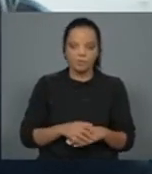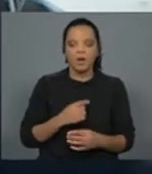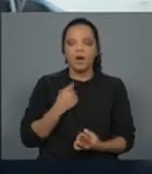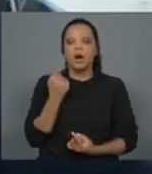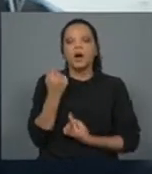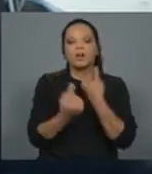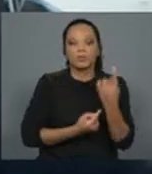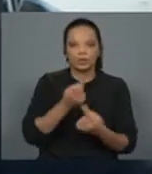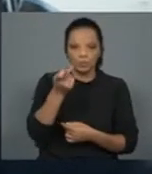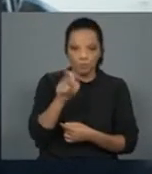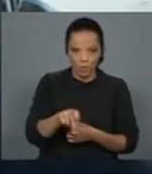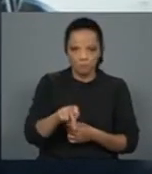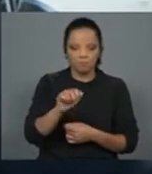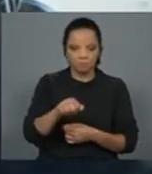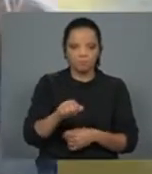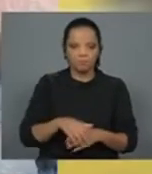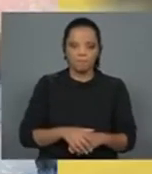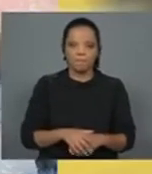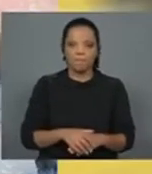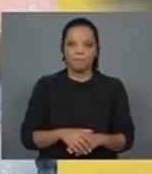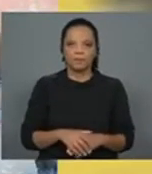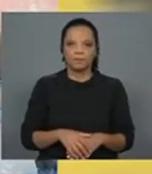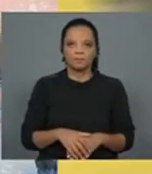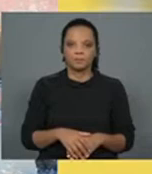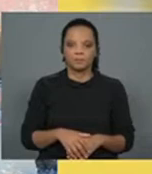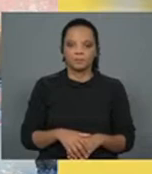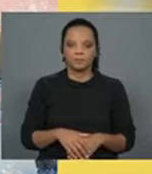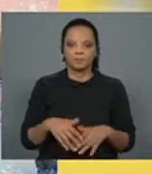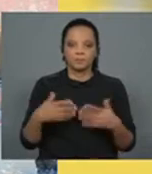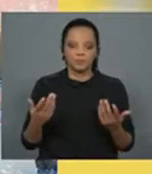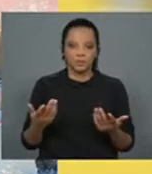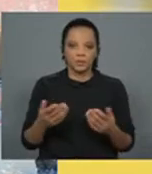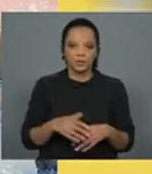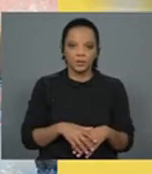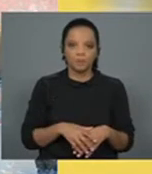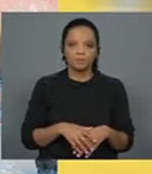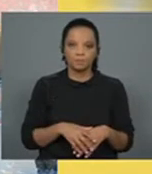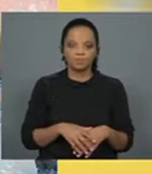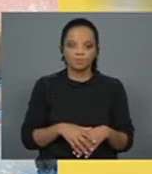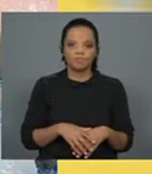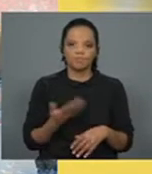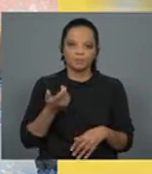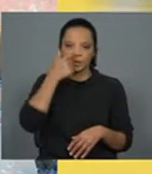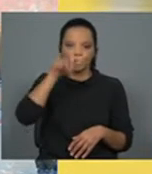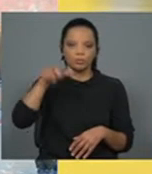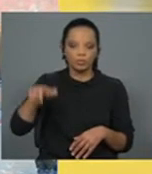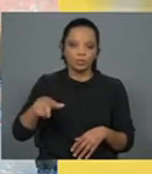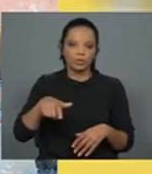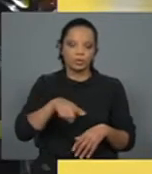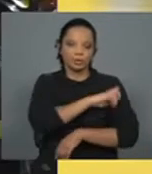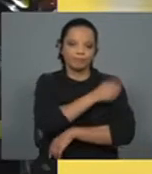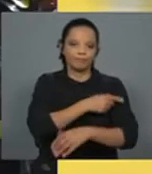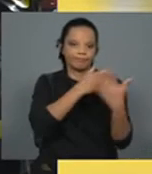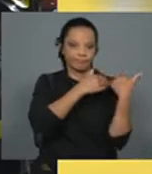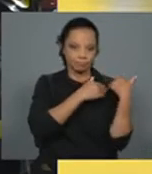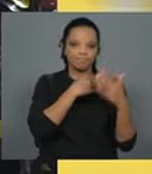quando. Portanto, o que acontece é que as autoridades reagem a algum impulso para o